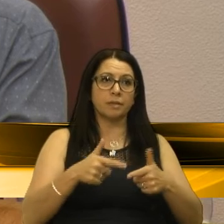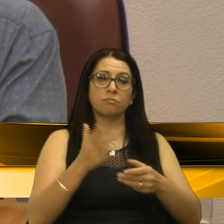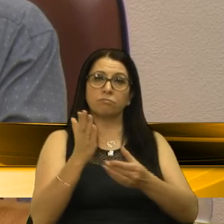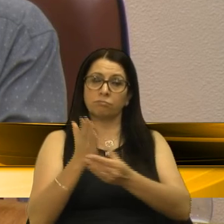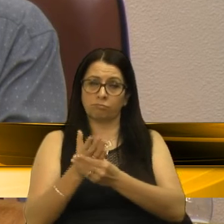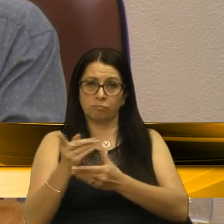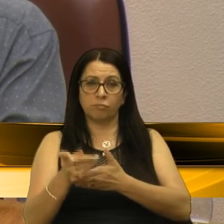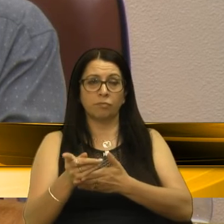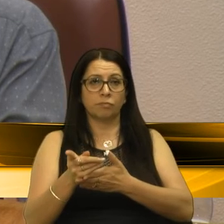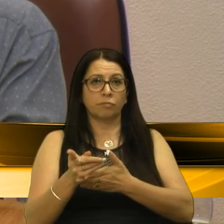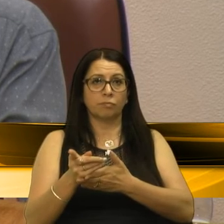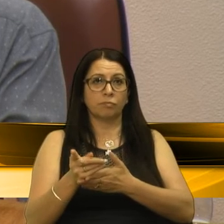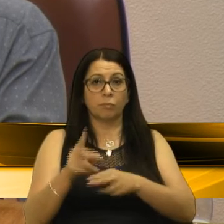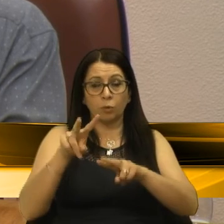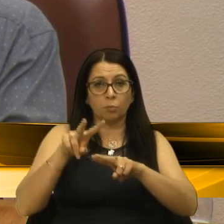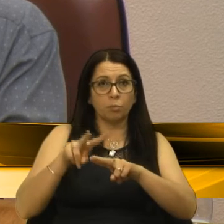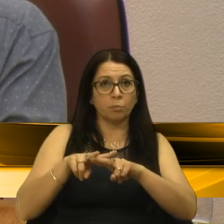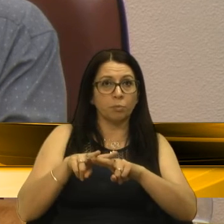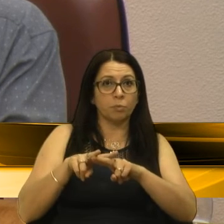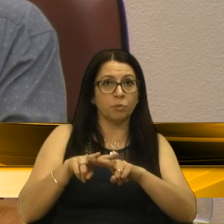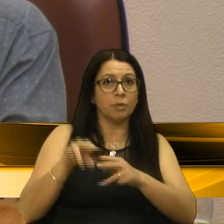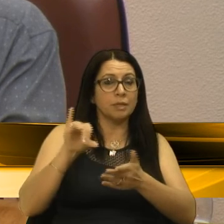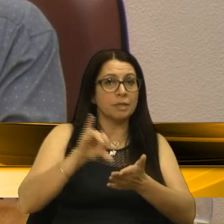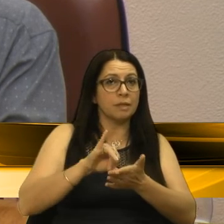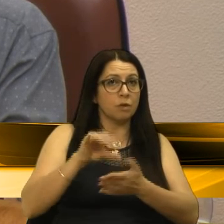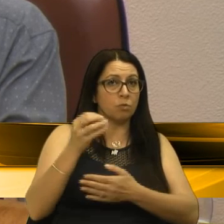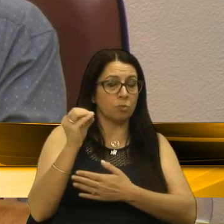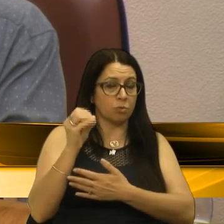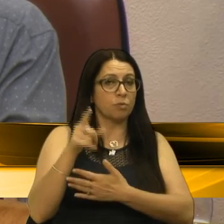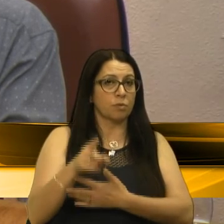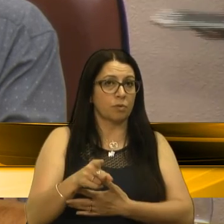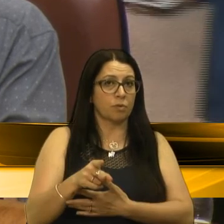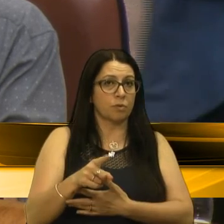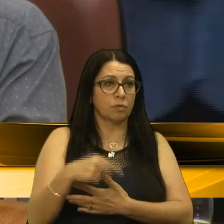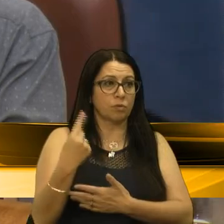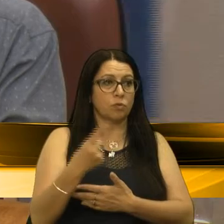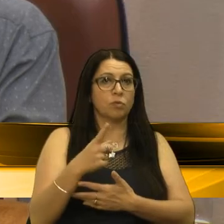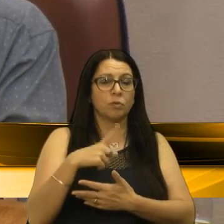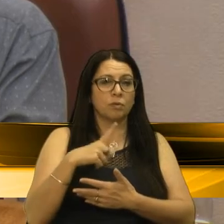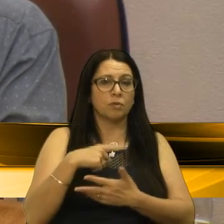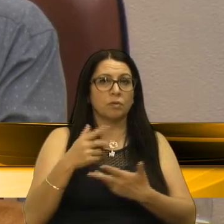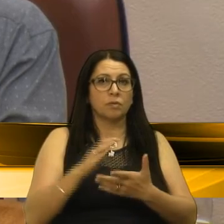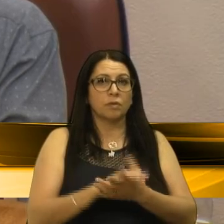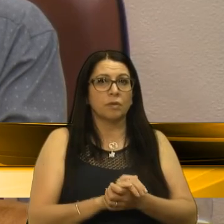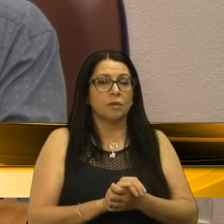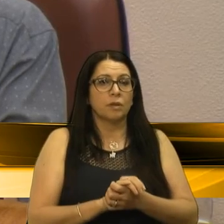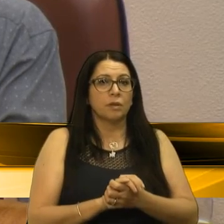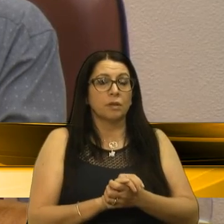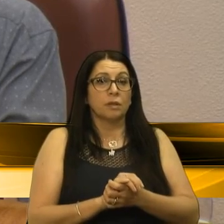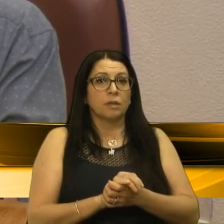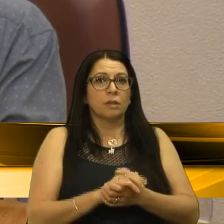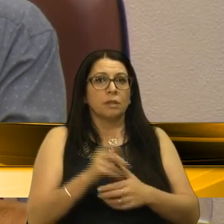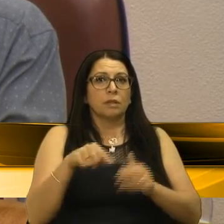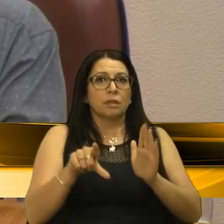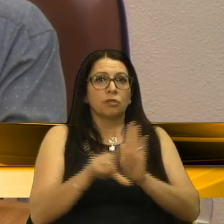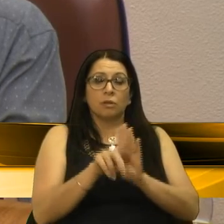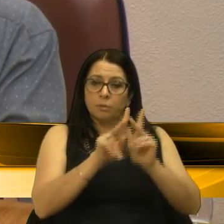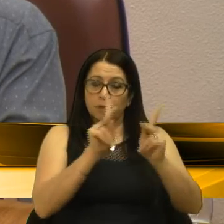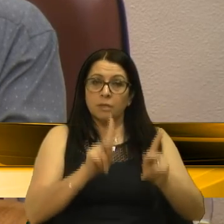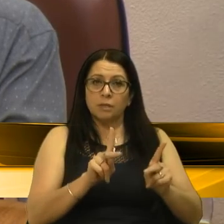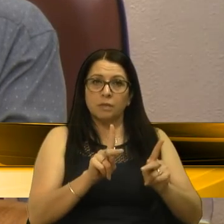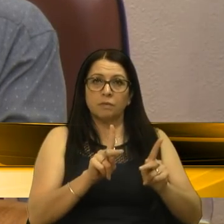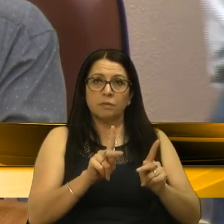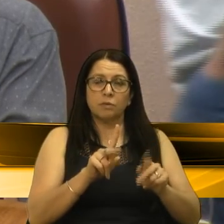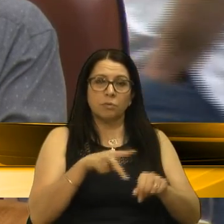indenizatória, Presídio Central de Porto Alegre, condições degradantes e legitimidade passiva da